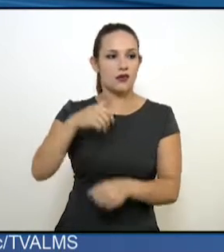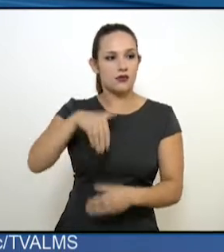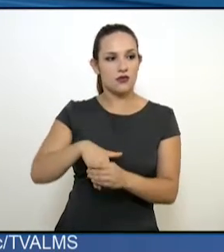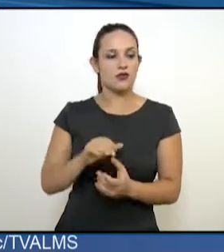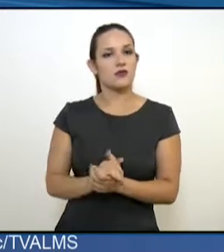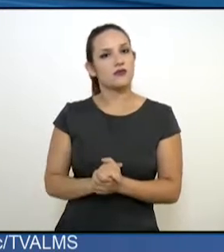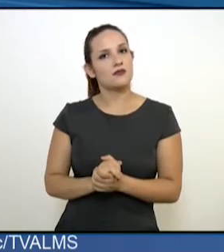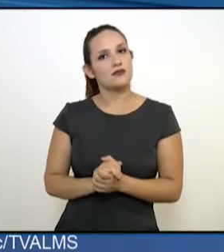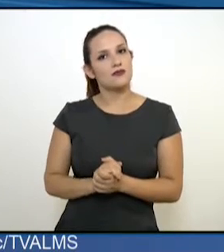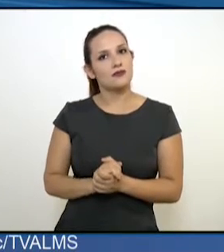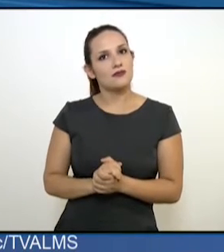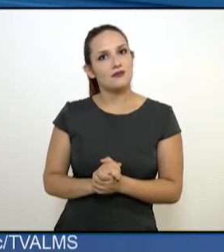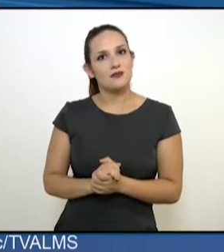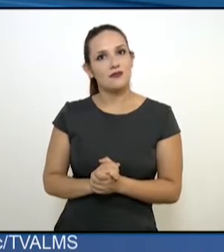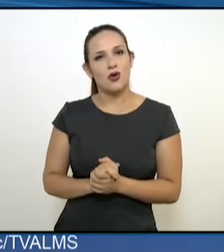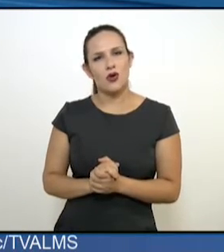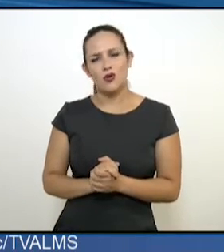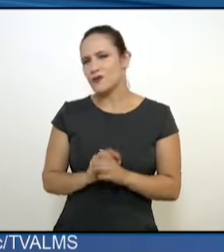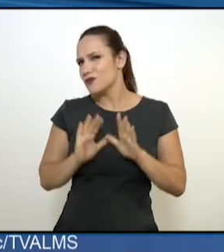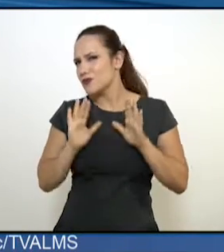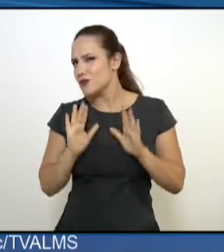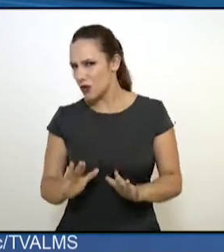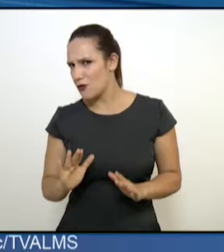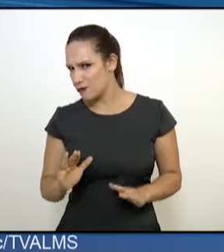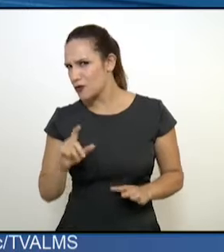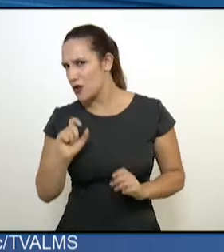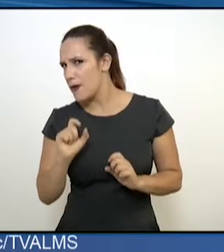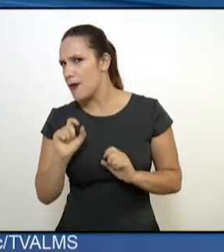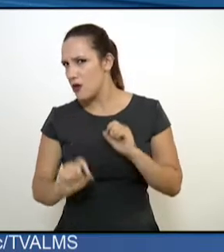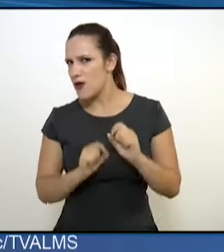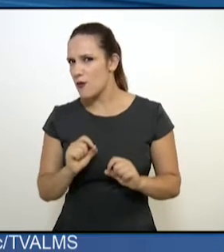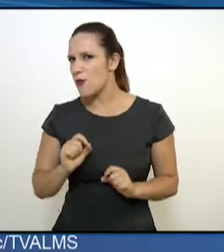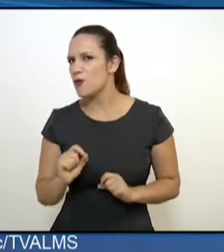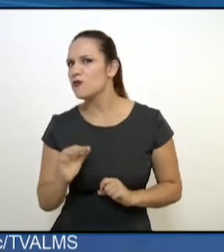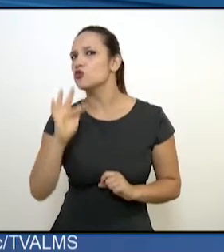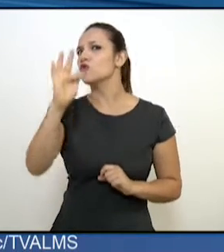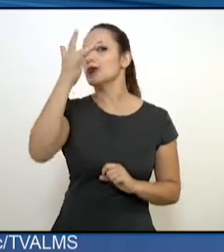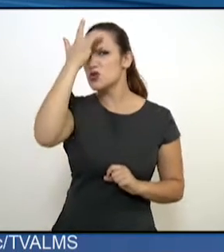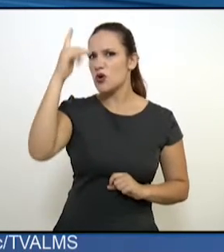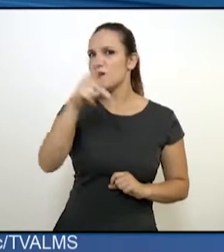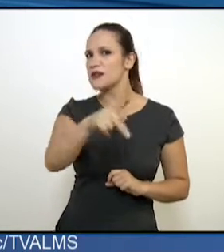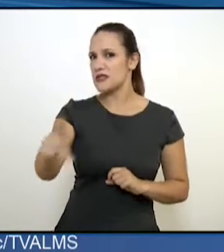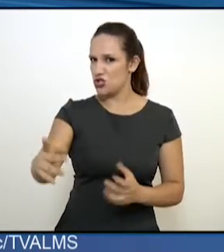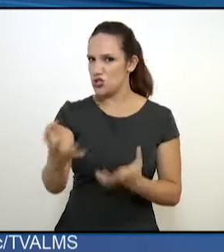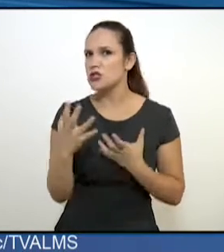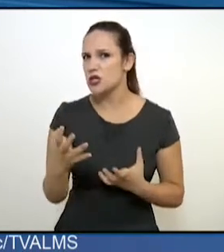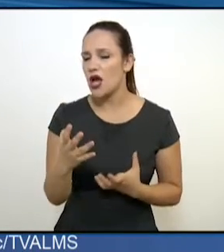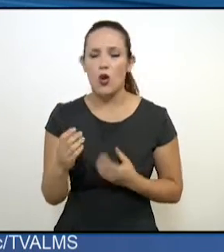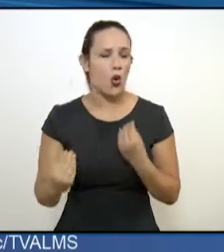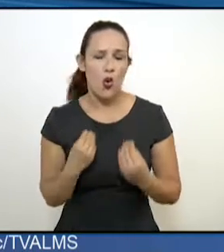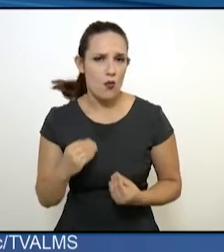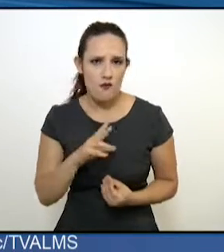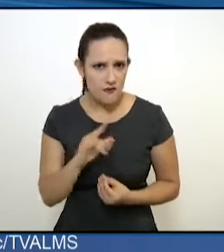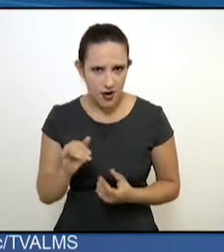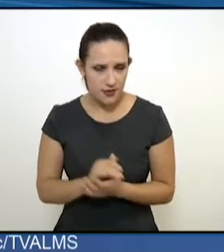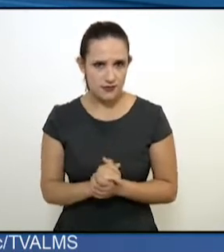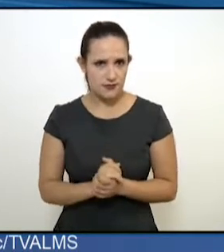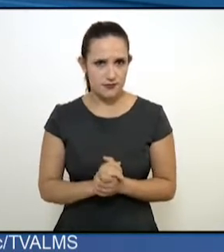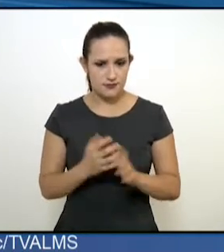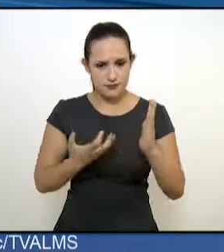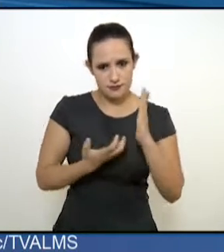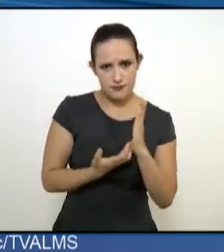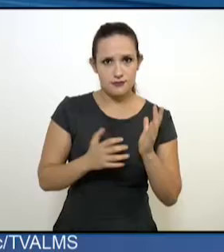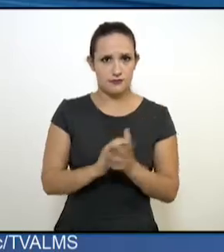é a bandeira dos nossos possíveis candidatos, pré-candidatos à presidência da República, ao Senado Federal, à Câmara